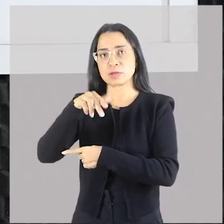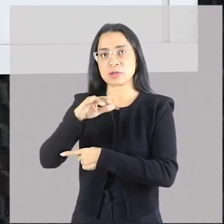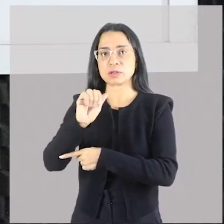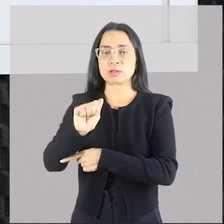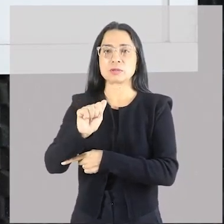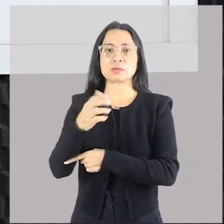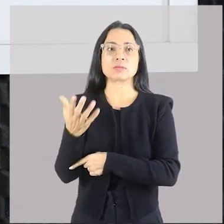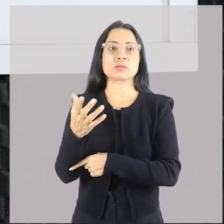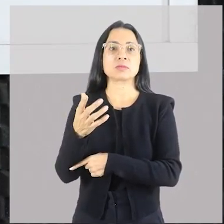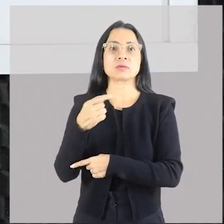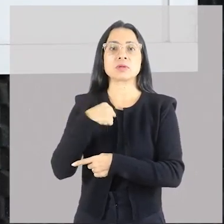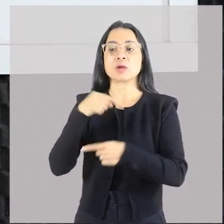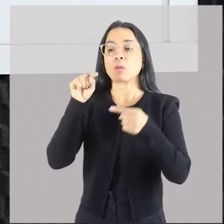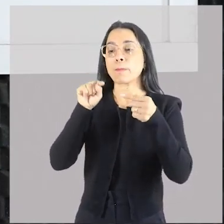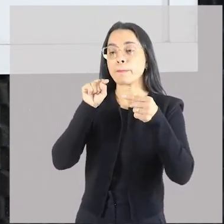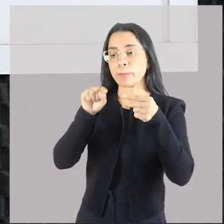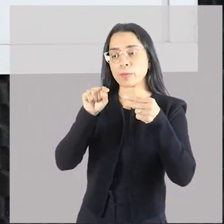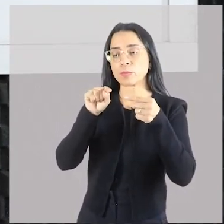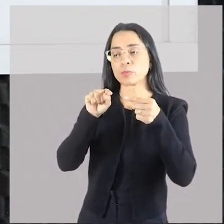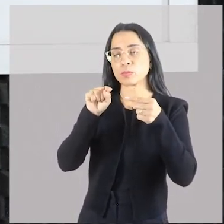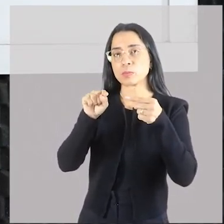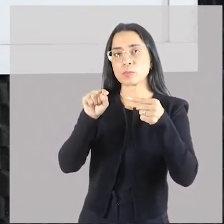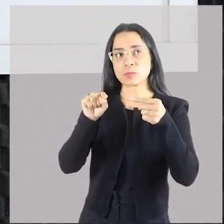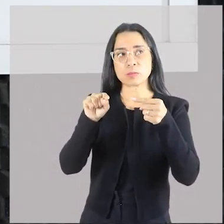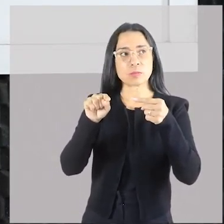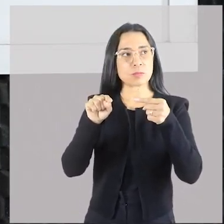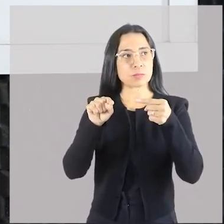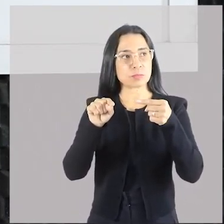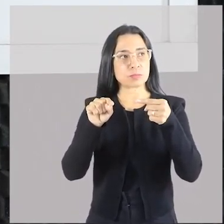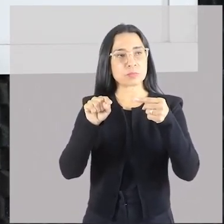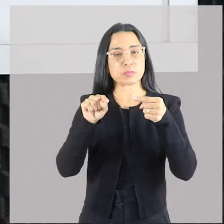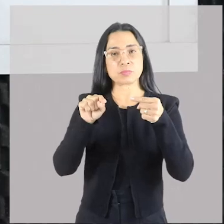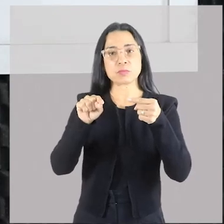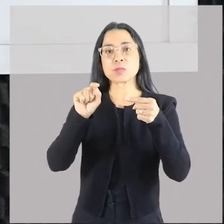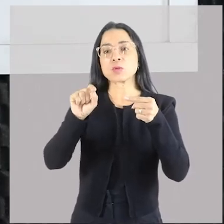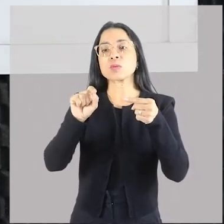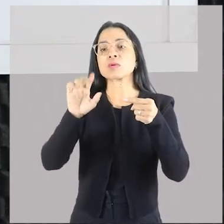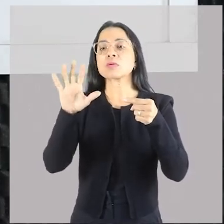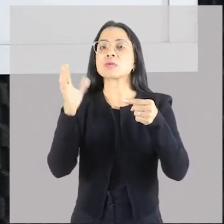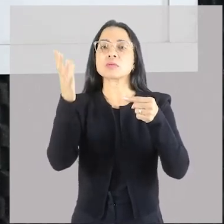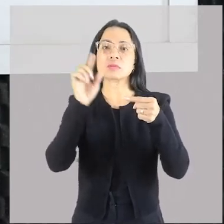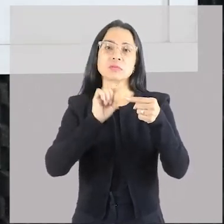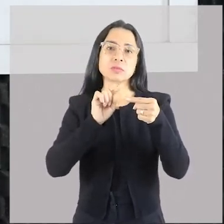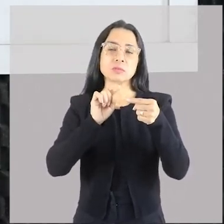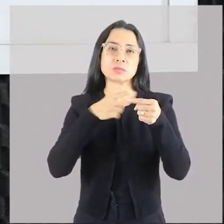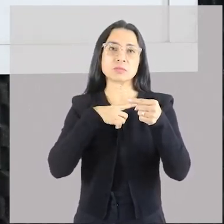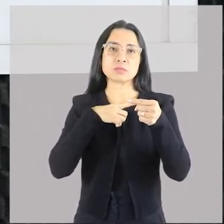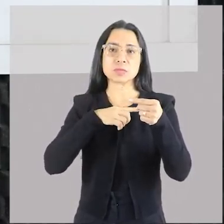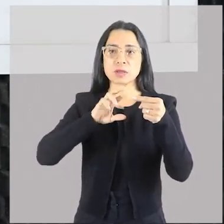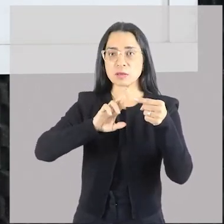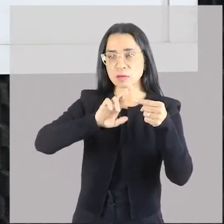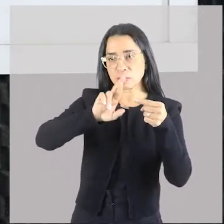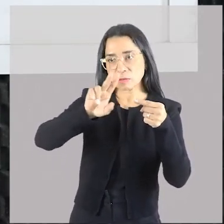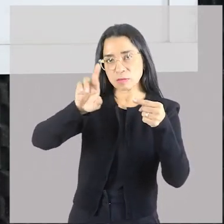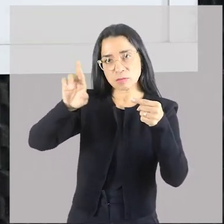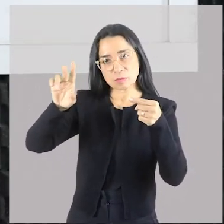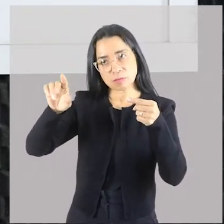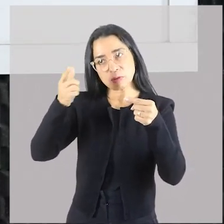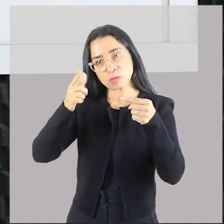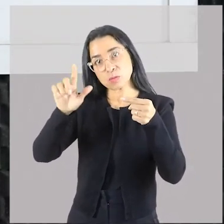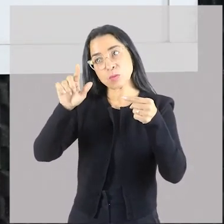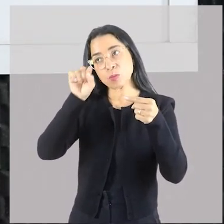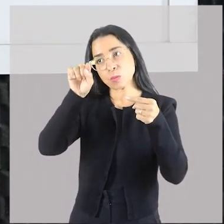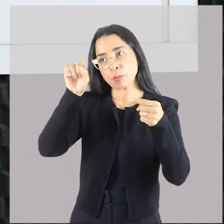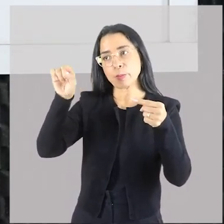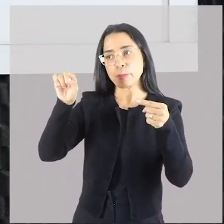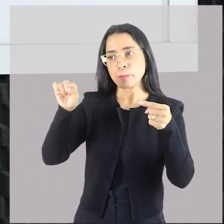né? Aqui eu tenho um ponto que é chamado de centro, vou chamar de centro O. E o que acontece? Você tem vários pontos aqui